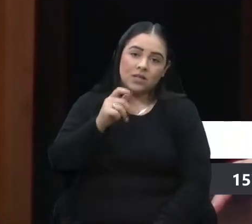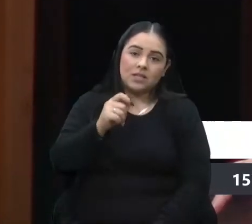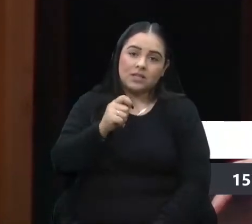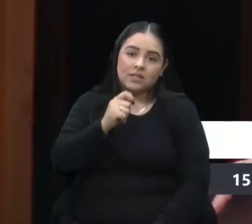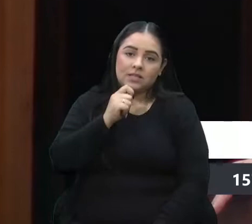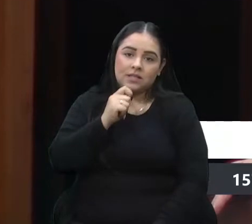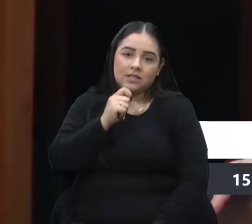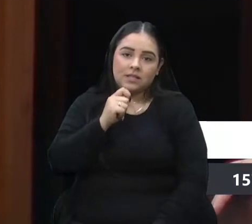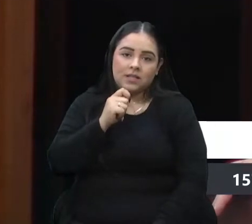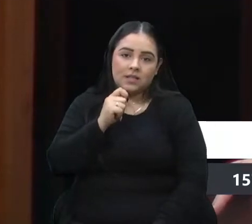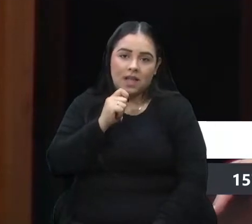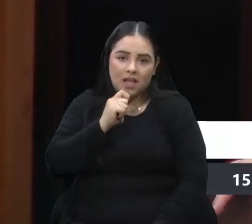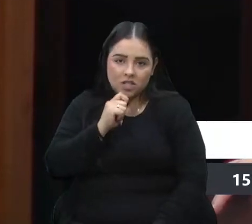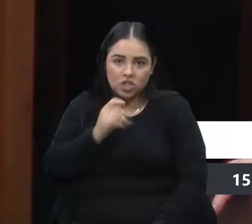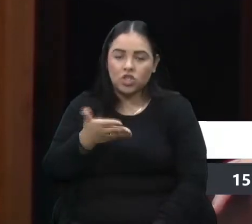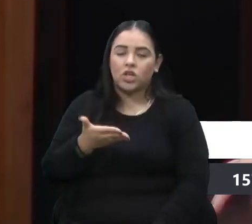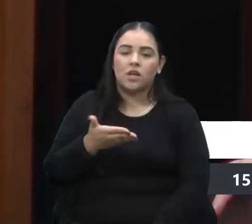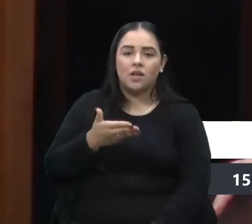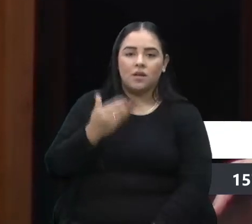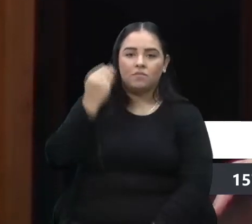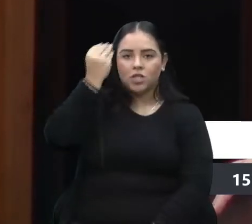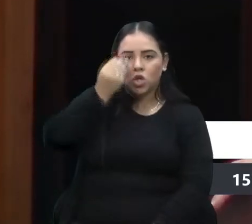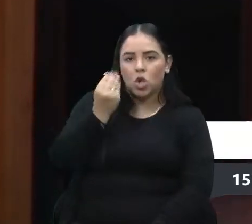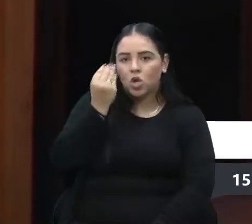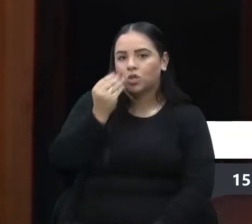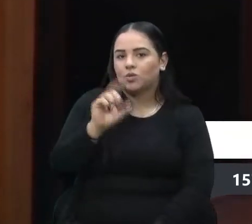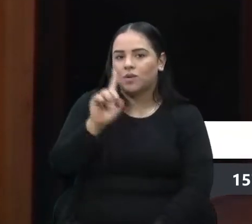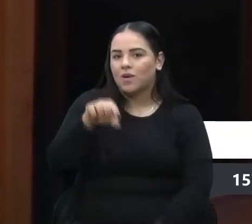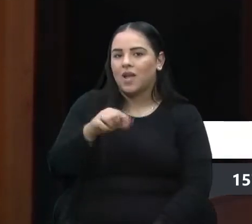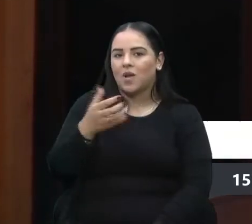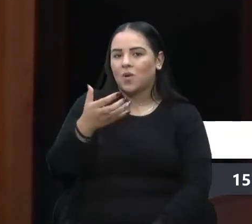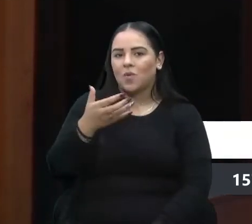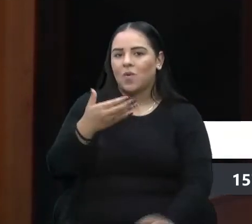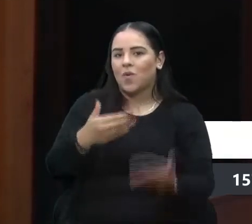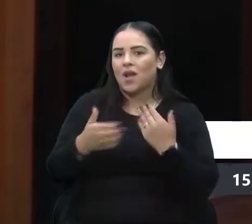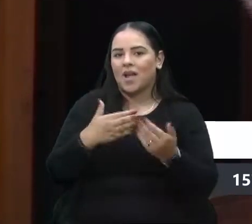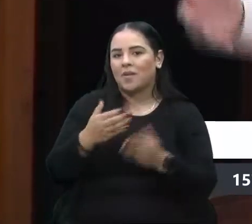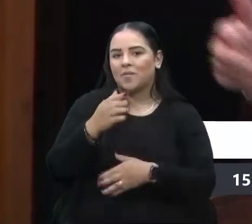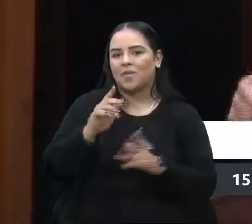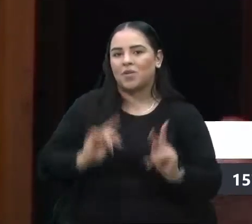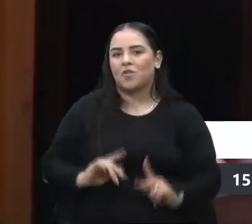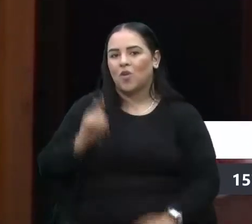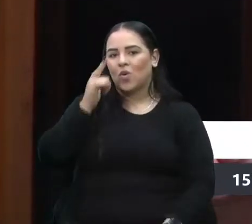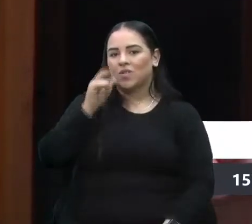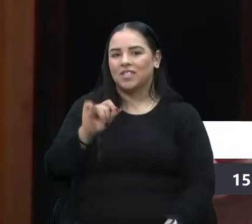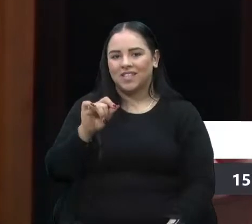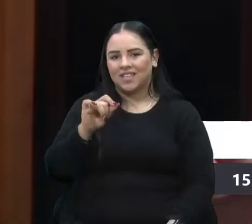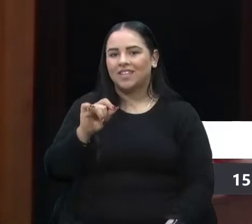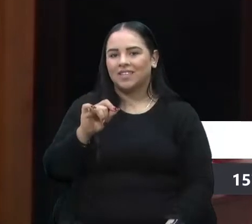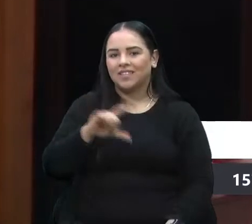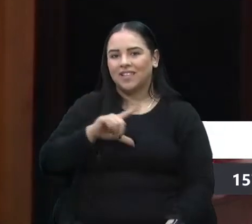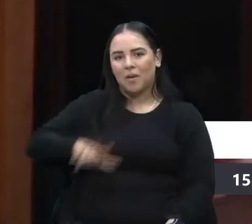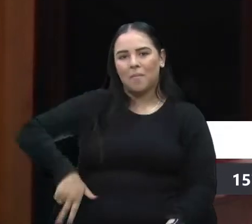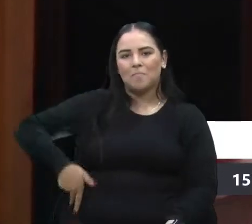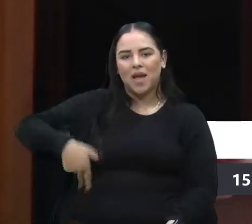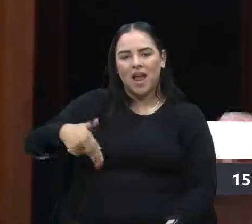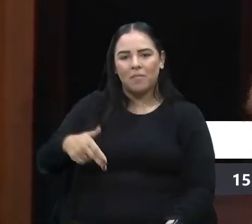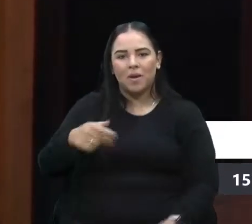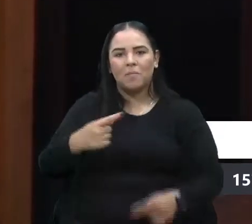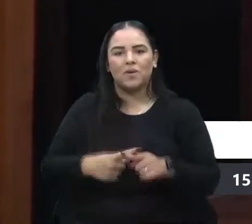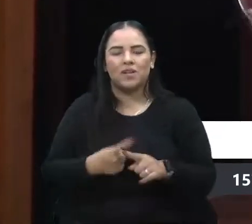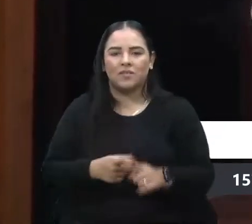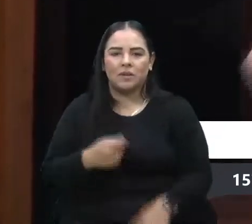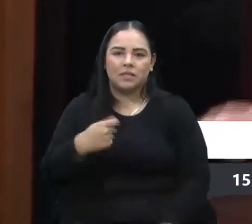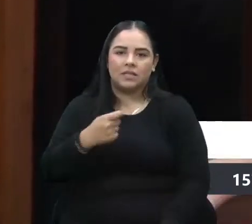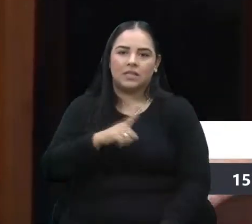que é que não é qualquer pessoa que que que tem problema que vai poder adquirir uma arma porque o teste psicológico vai